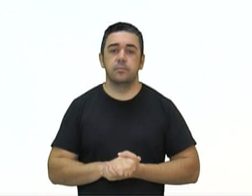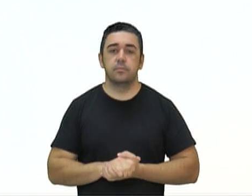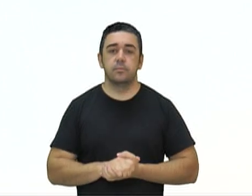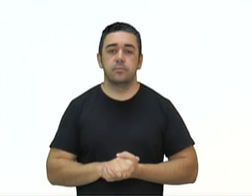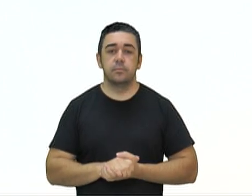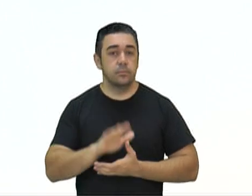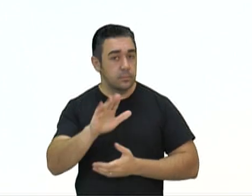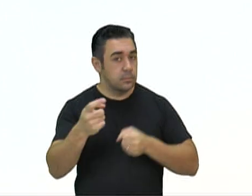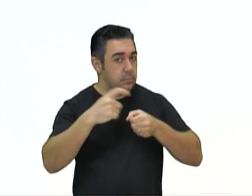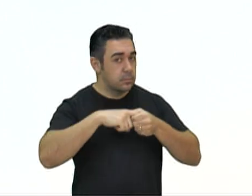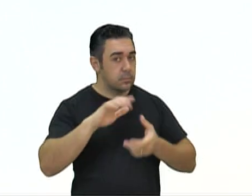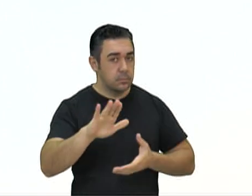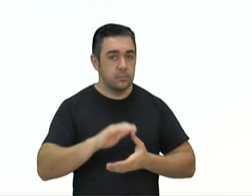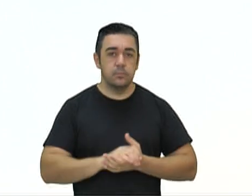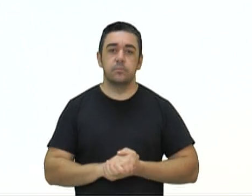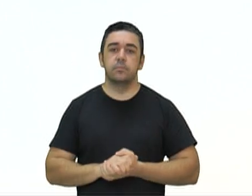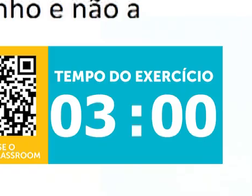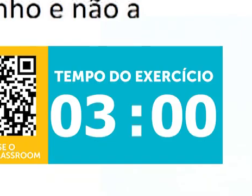E a gente já volta.